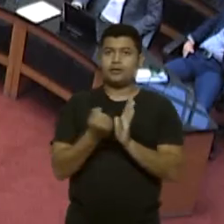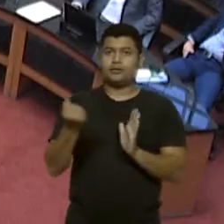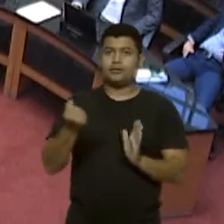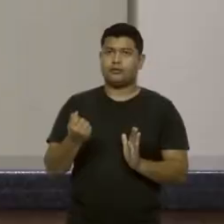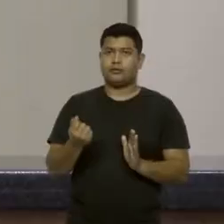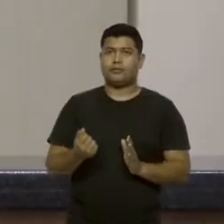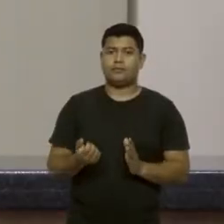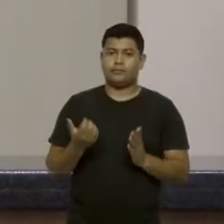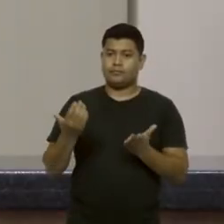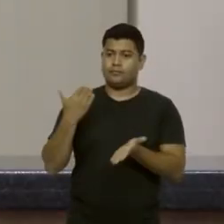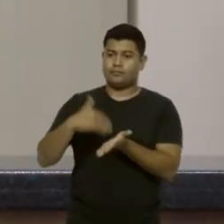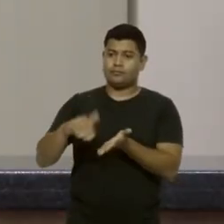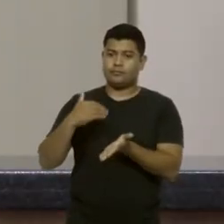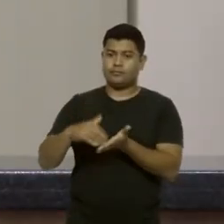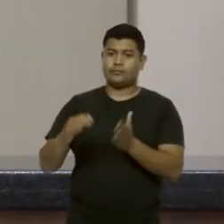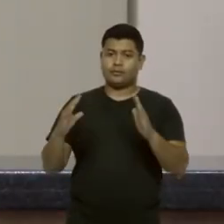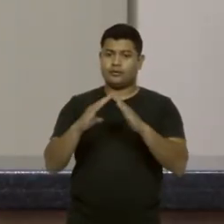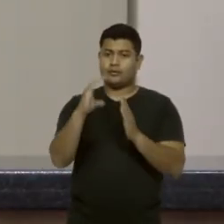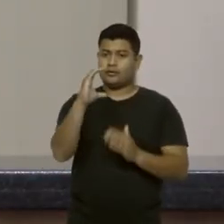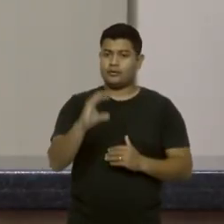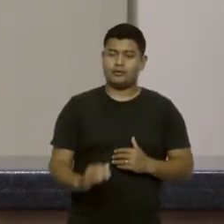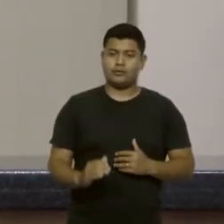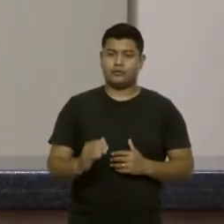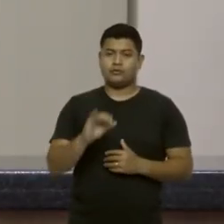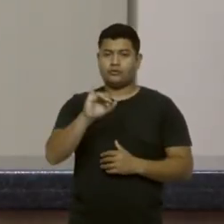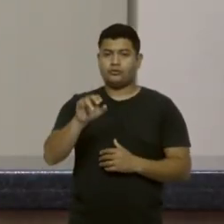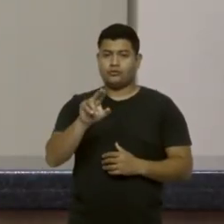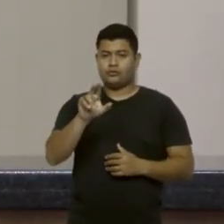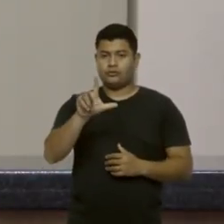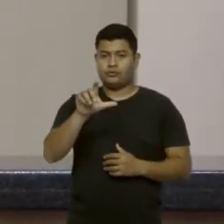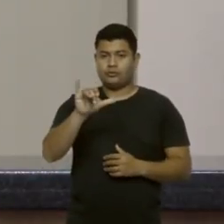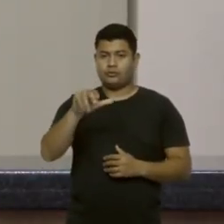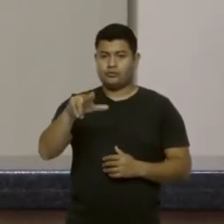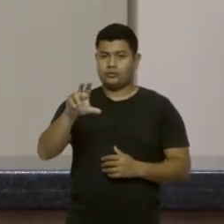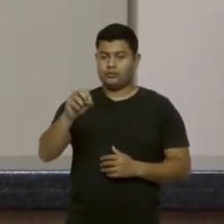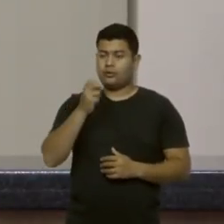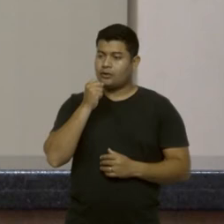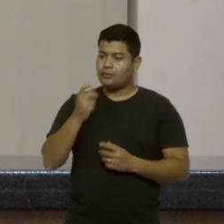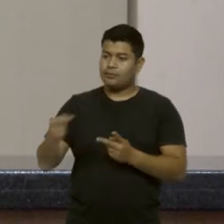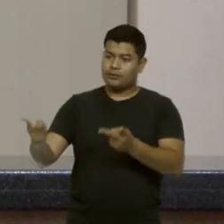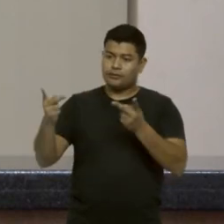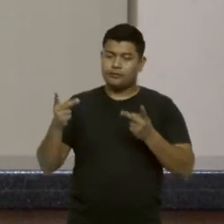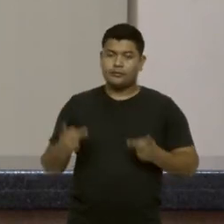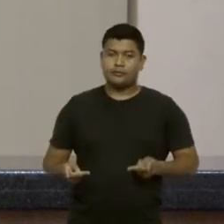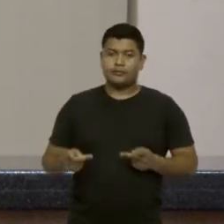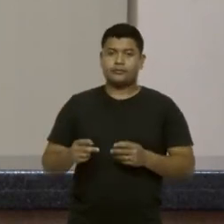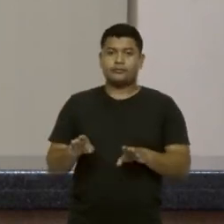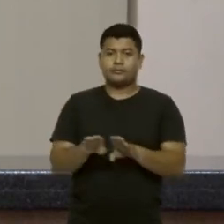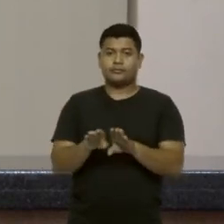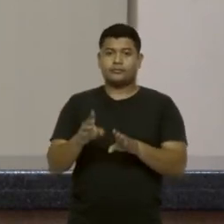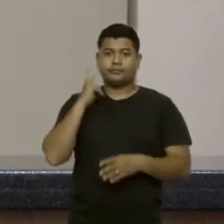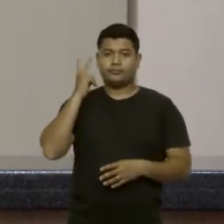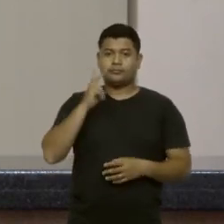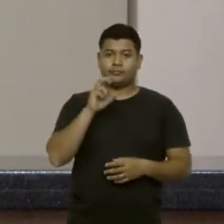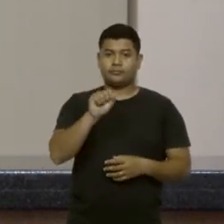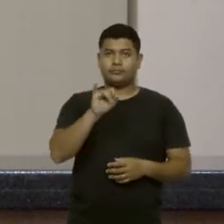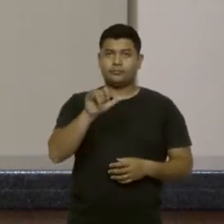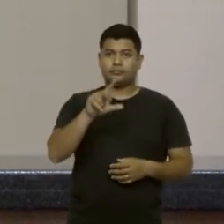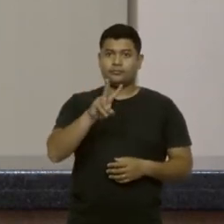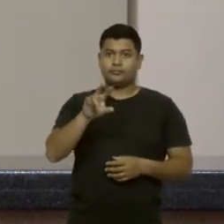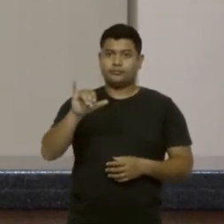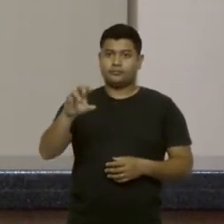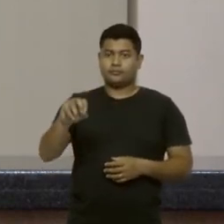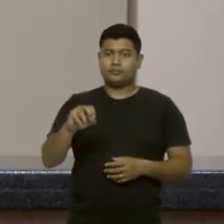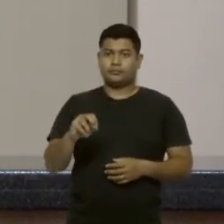do secretário da Casa Civil, Juliano Chiodelli, seja bem-vindo, e do vereador Silvio Correia,